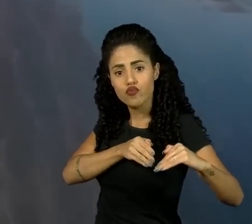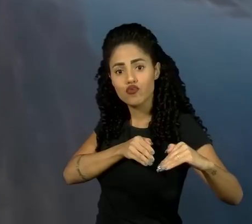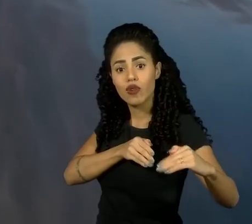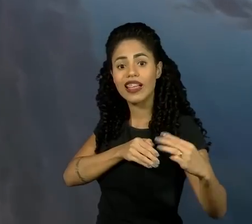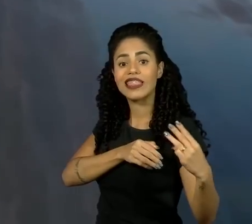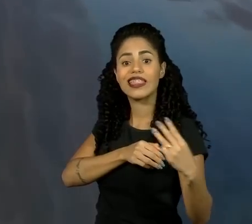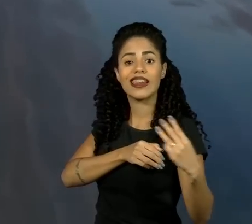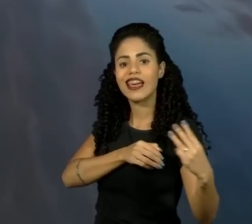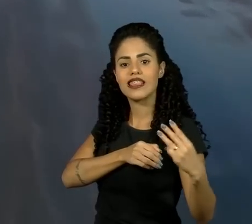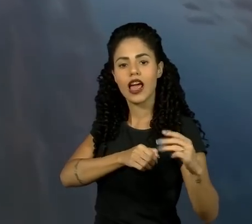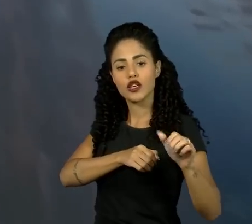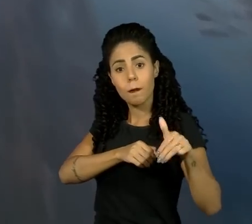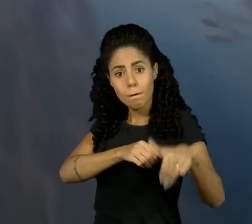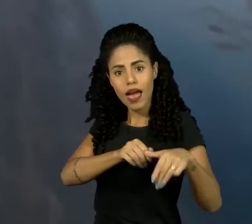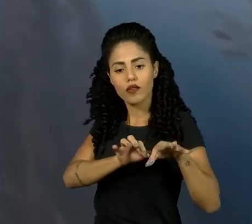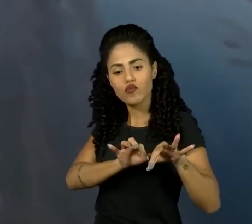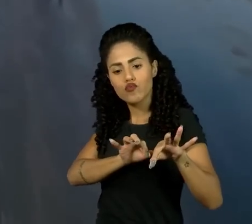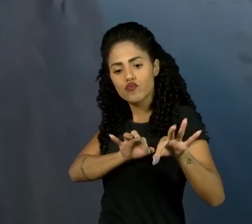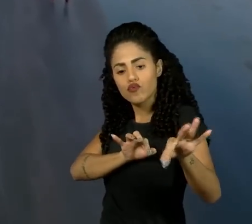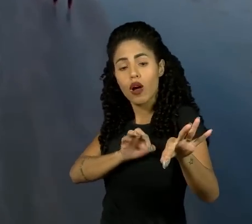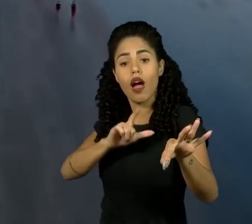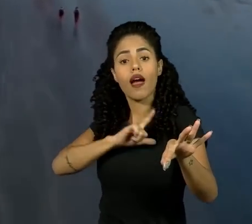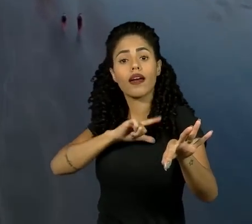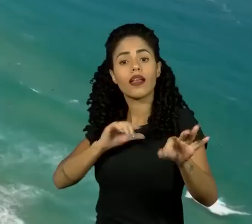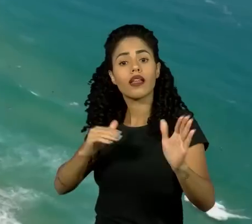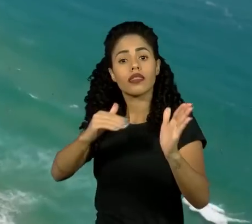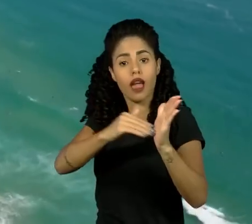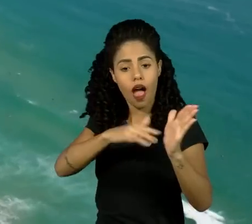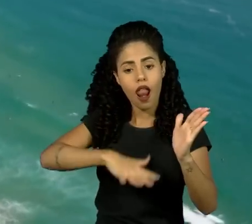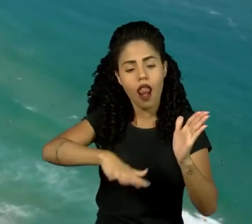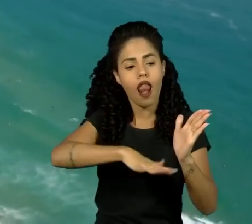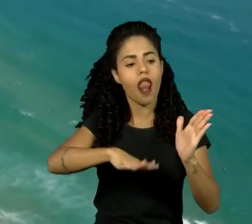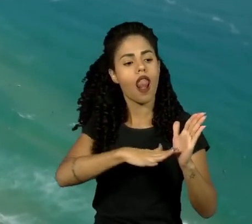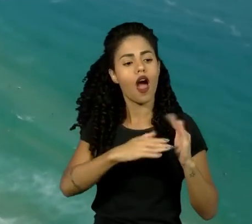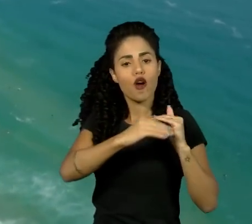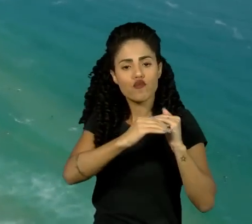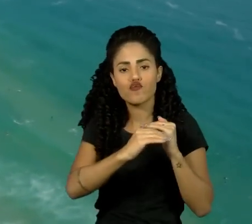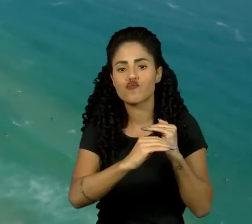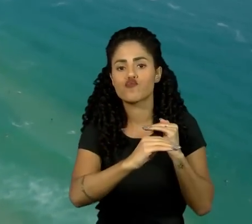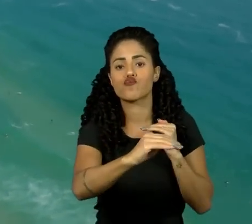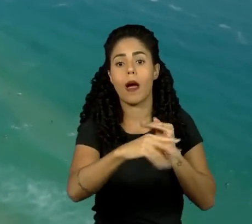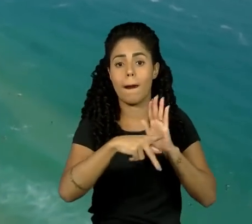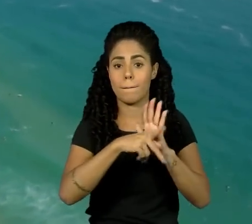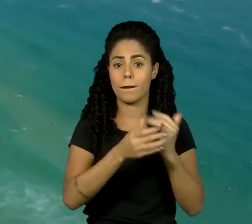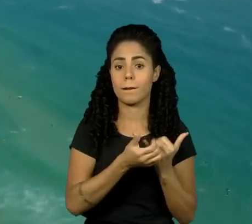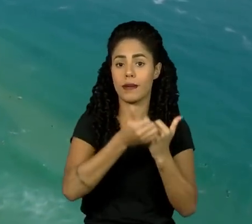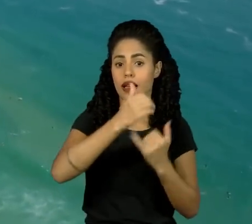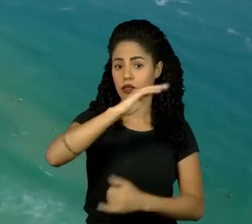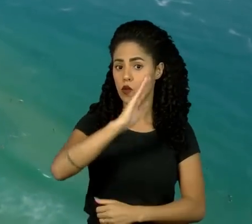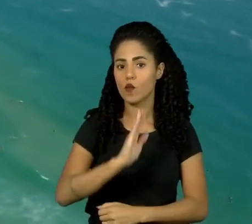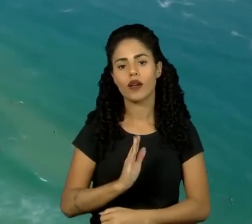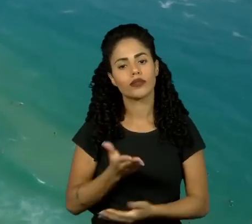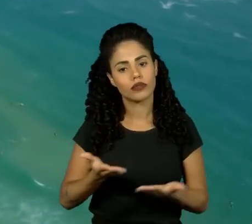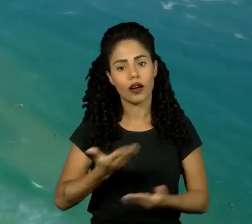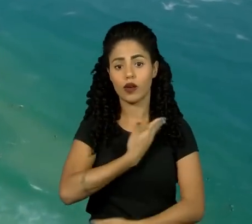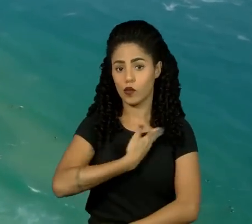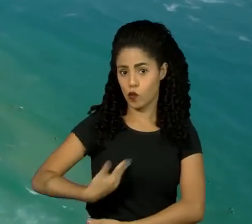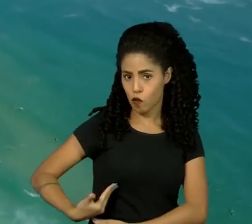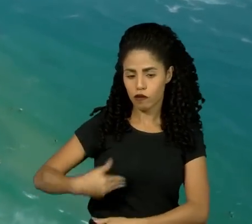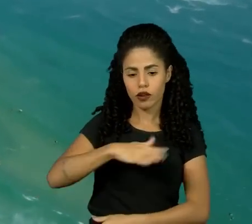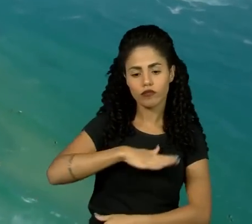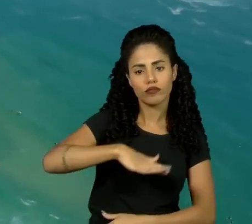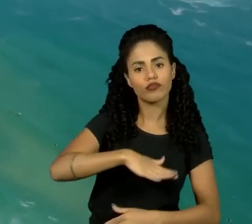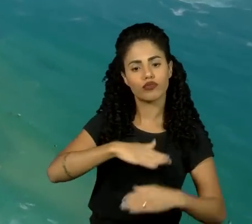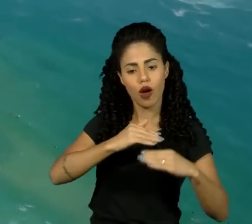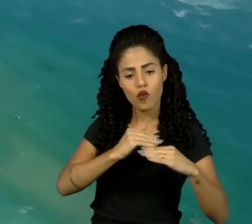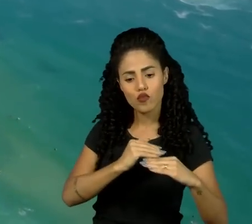do ponto mais alto que a maré alcança em direção à costa, pertence à União. São os chamados terrenos de marinha,